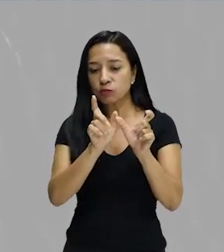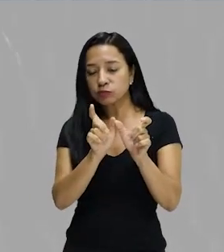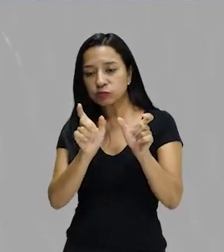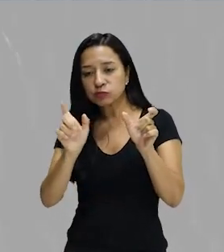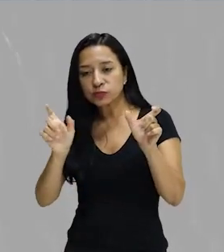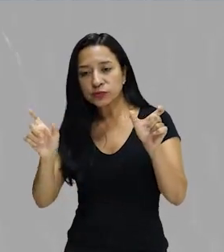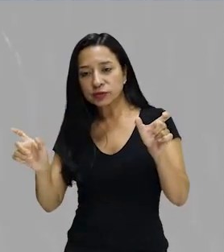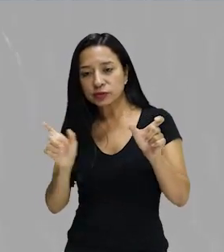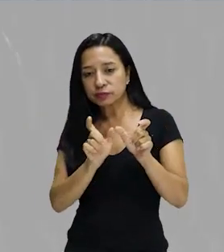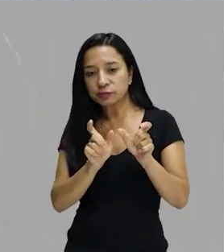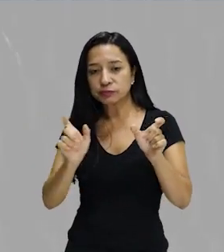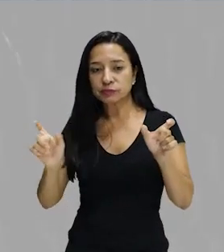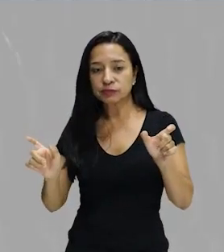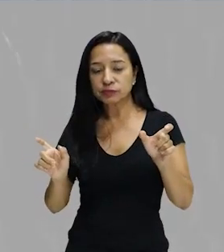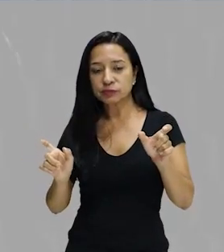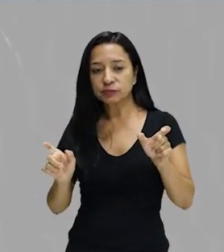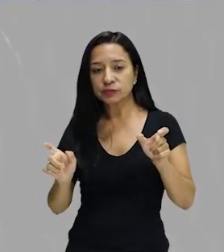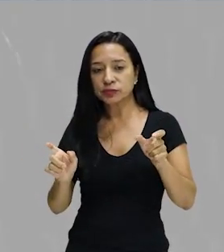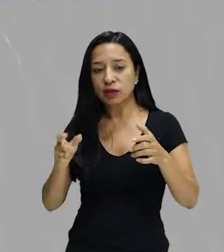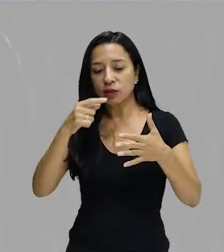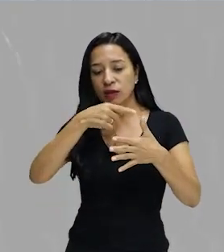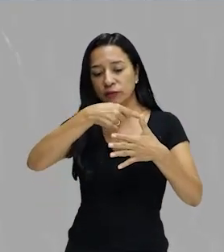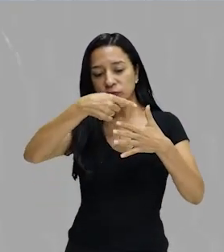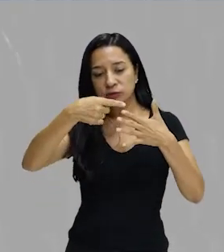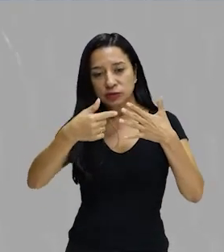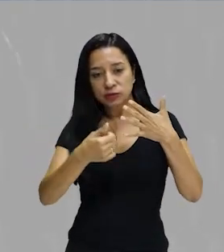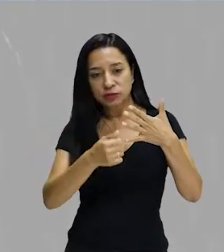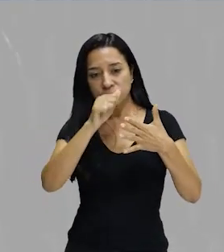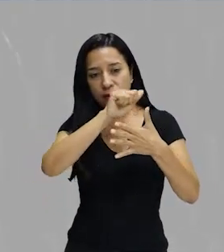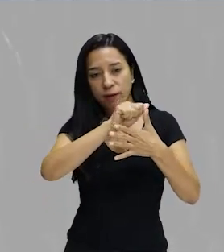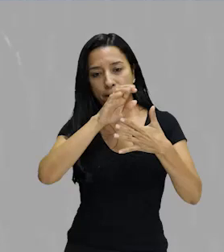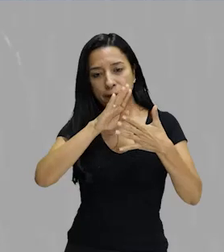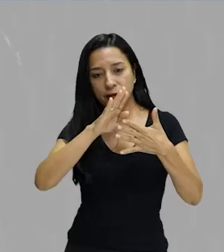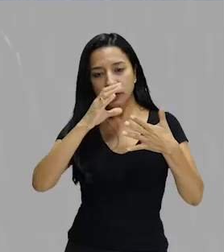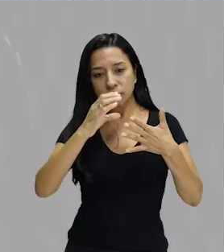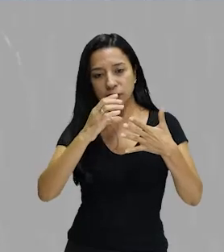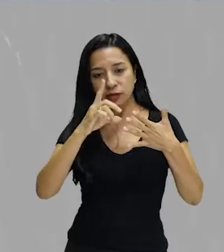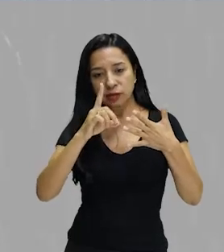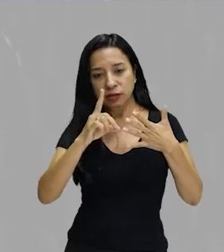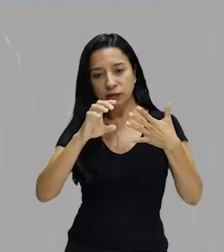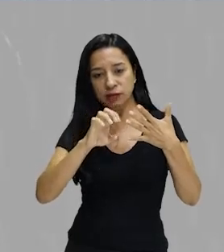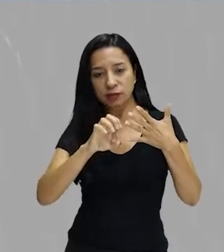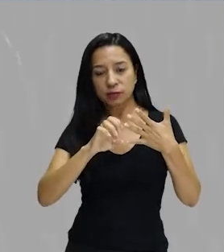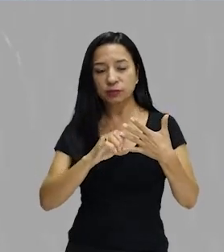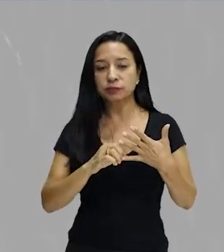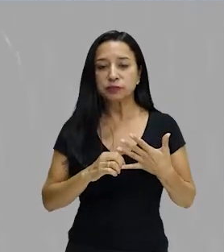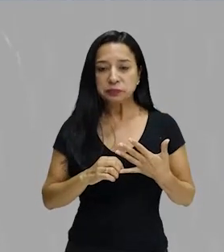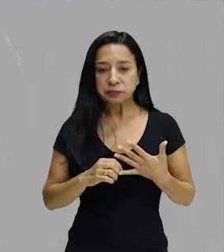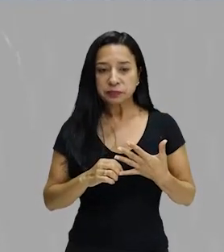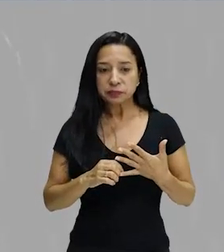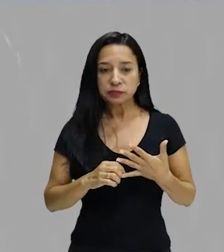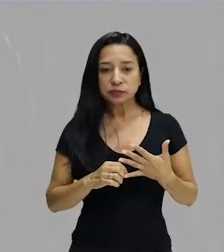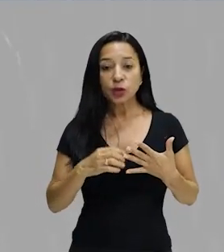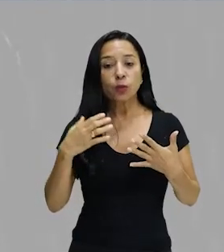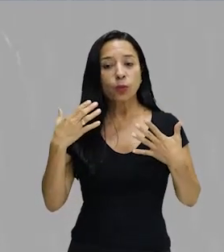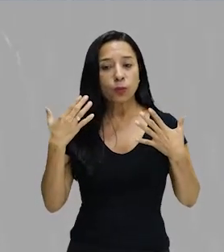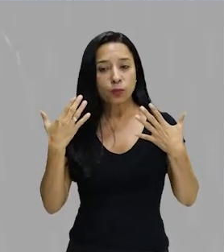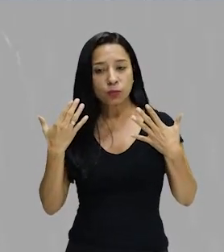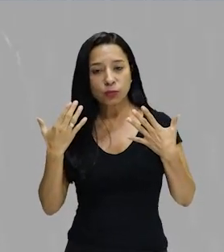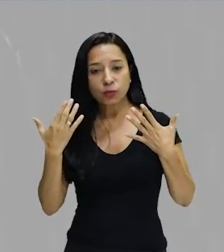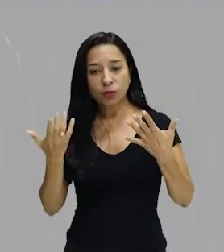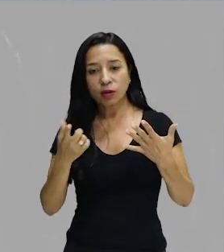essas frases apresentadas aqui nas alternativas tem, né, uma delas com